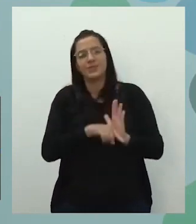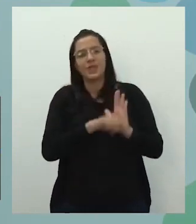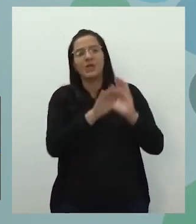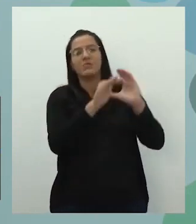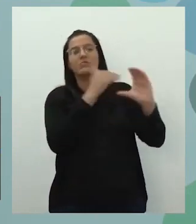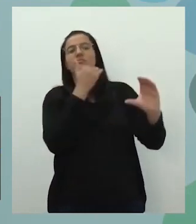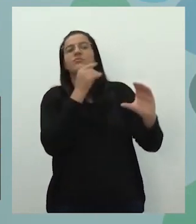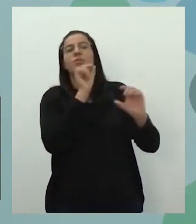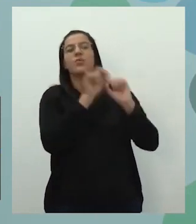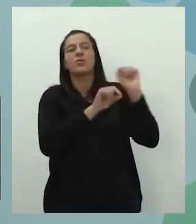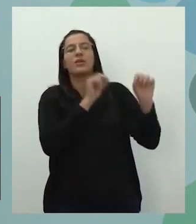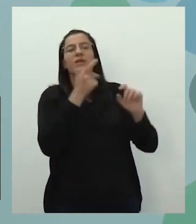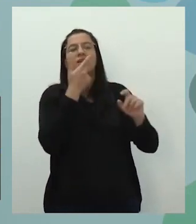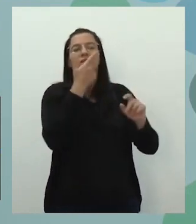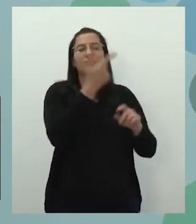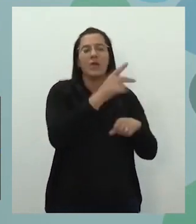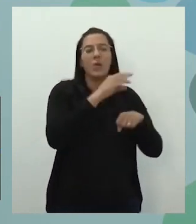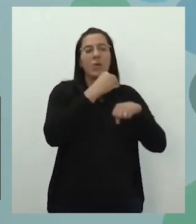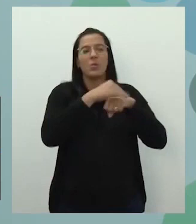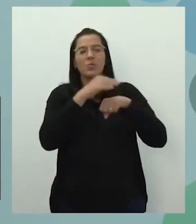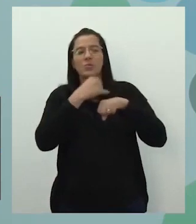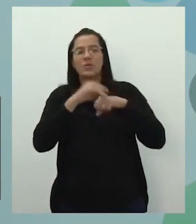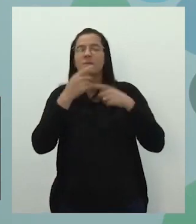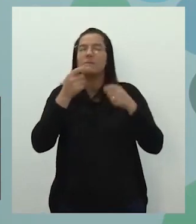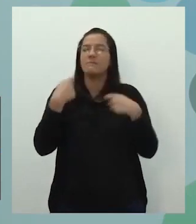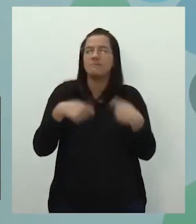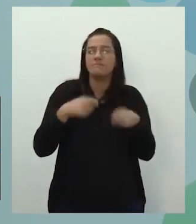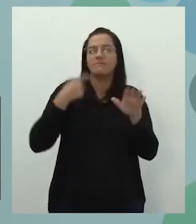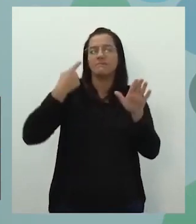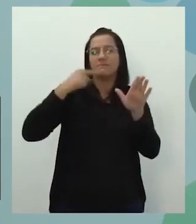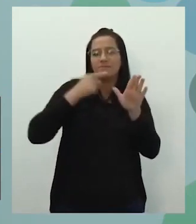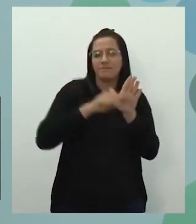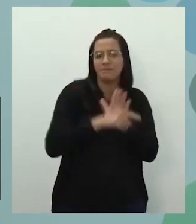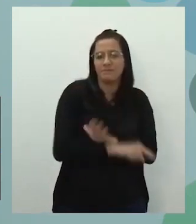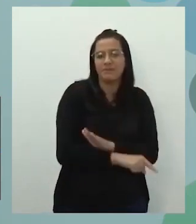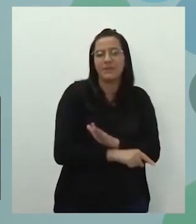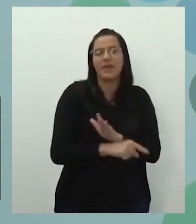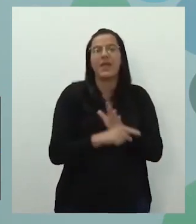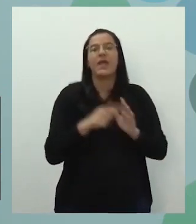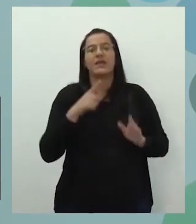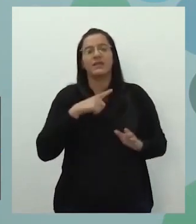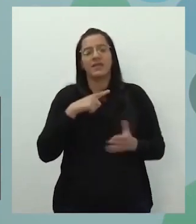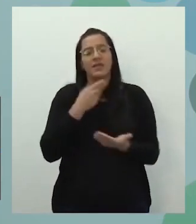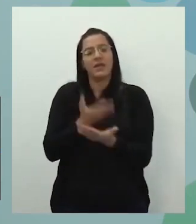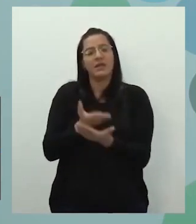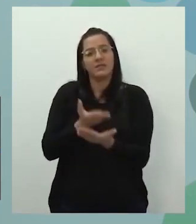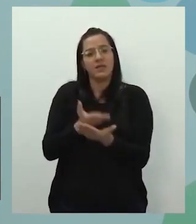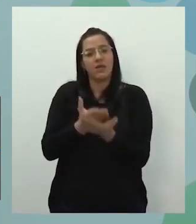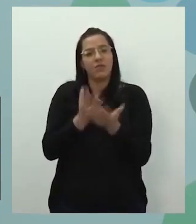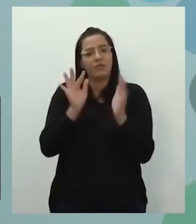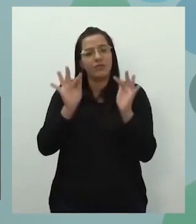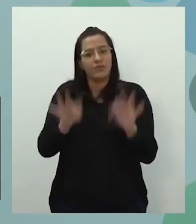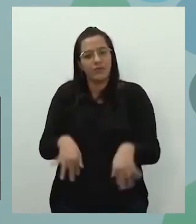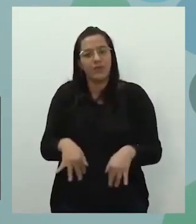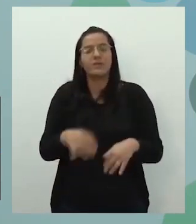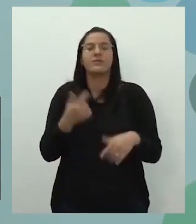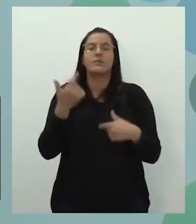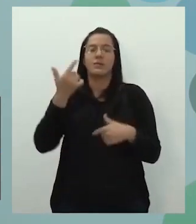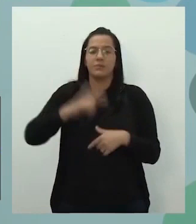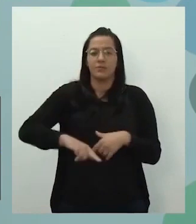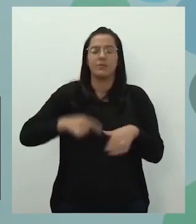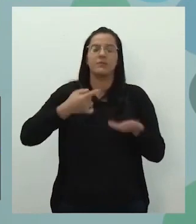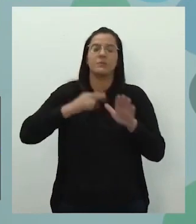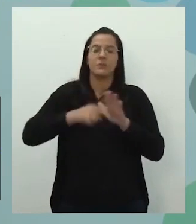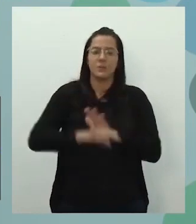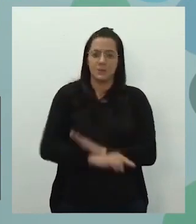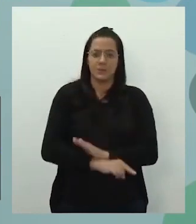devolutiva o que está assim, ainda precisando aprofundar. E aí a gente pega essas aulas finais que a gente deixou para fazer esse aprofundamento, tá bom?